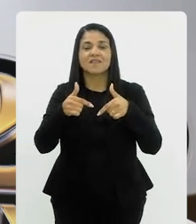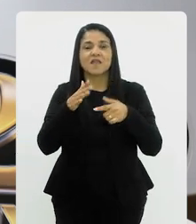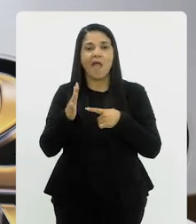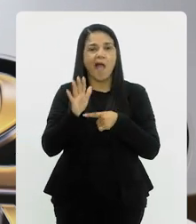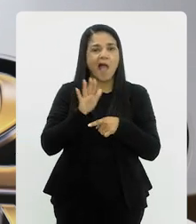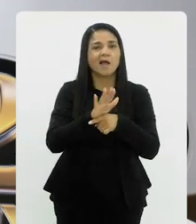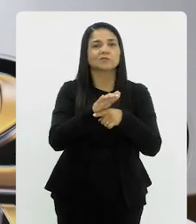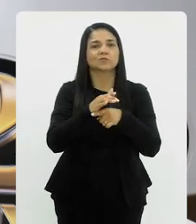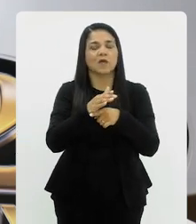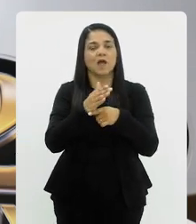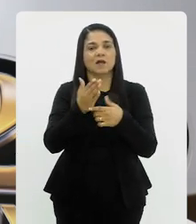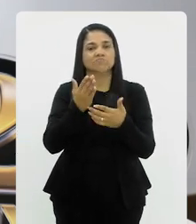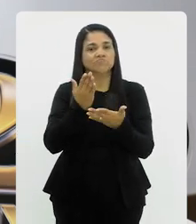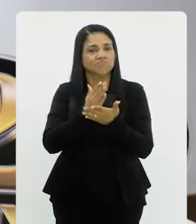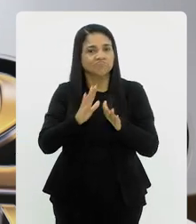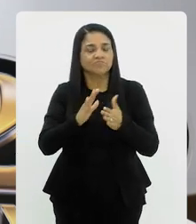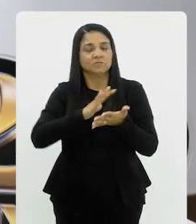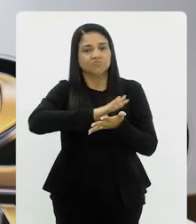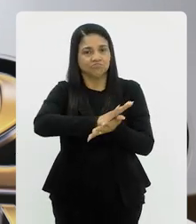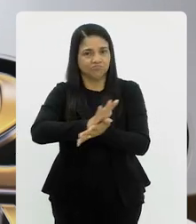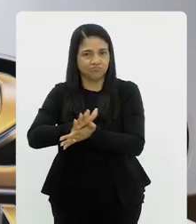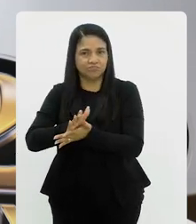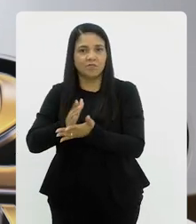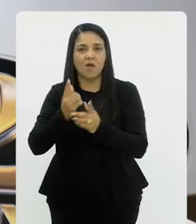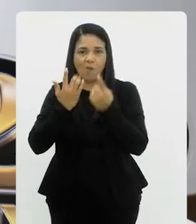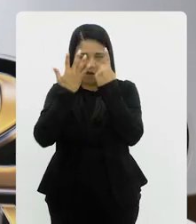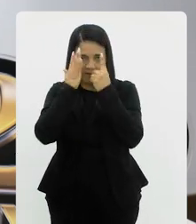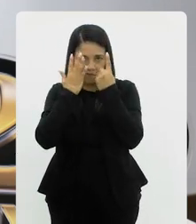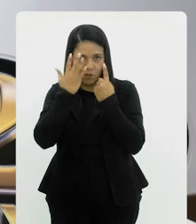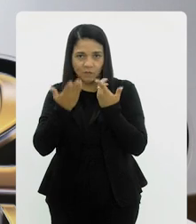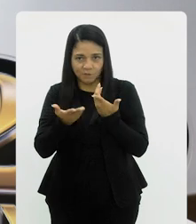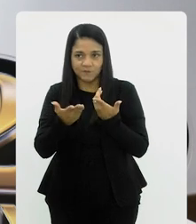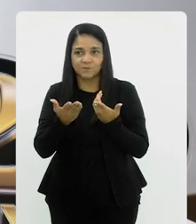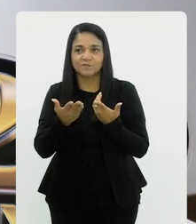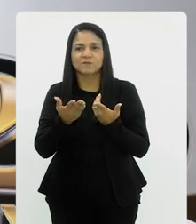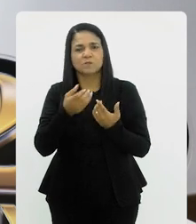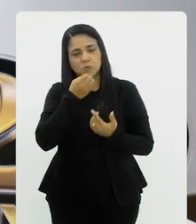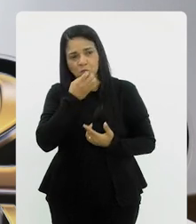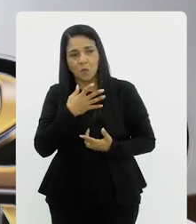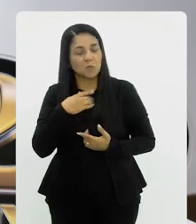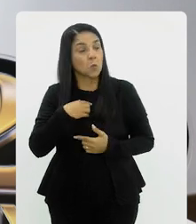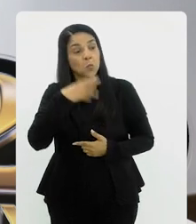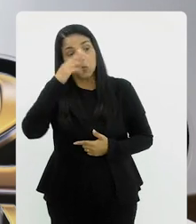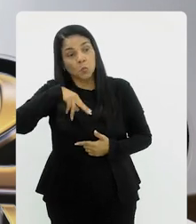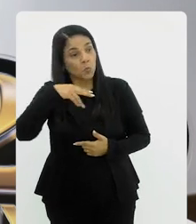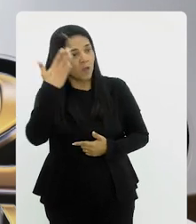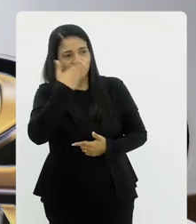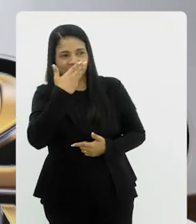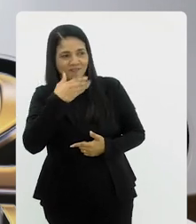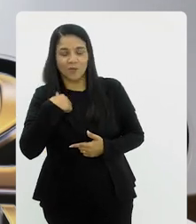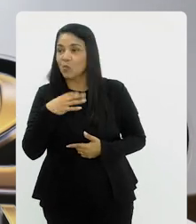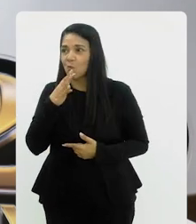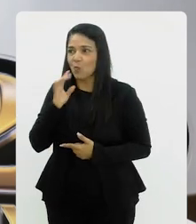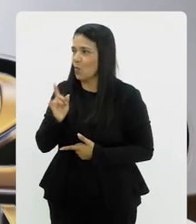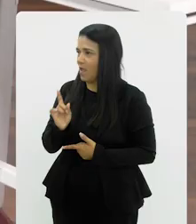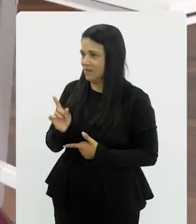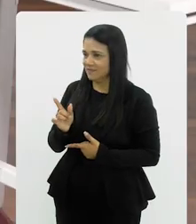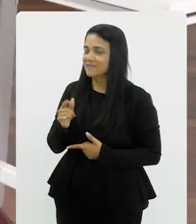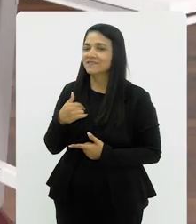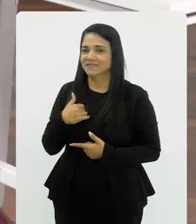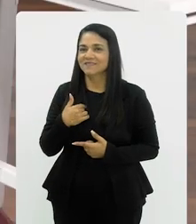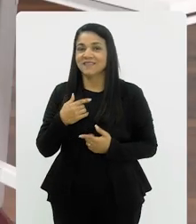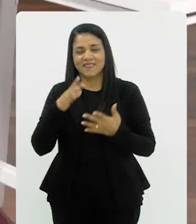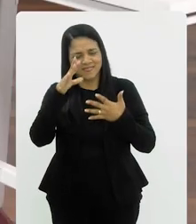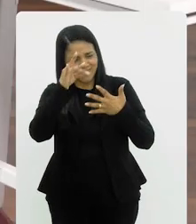de ajudar a quebrar um pouco esses tabus ligados ao carnaval. É muito bacana isso, né? É a única, eu nunca tinha visto isso. Eu também não